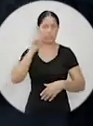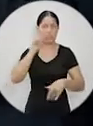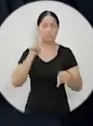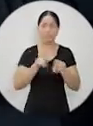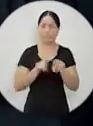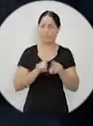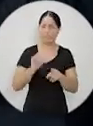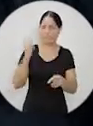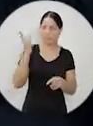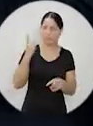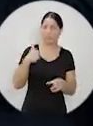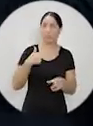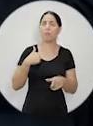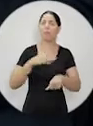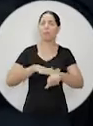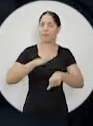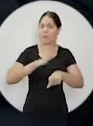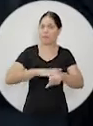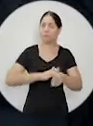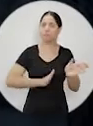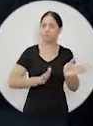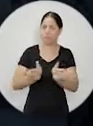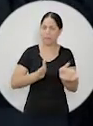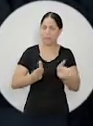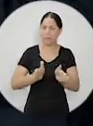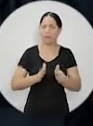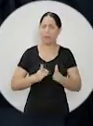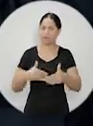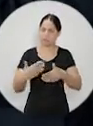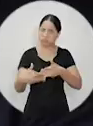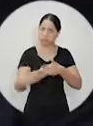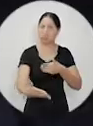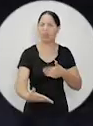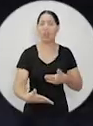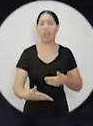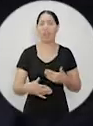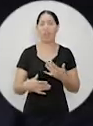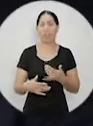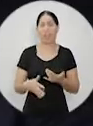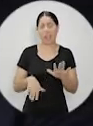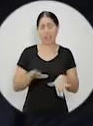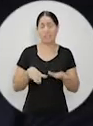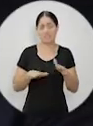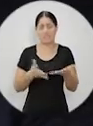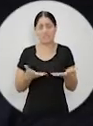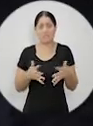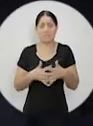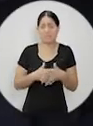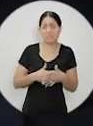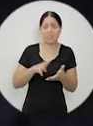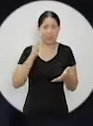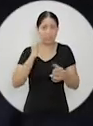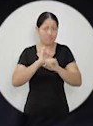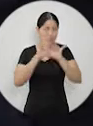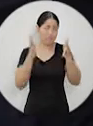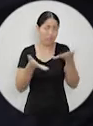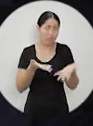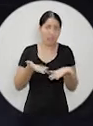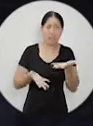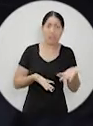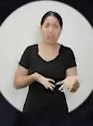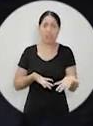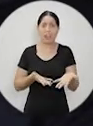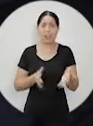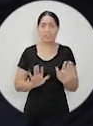na minha quadra histórica, no período que me cabe, é levar essas bandeiras à frente. Sei que às vezes isso é mal